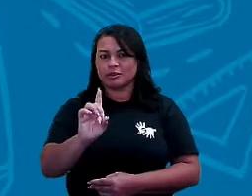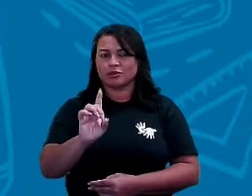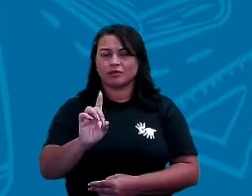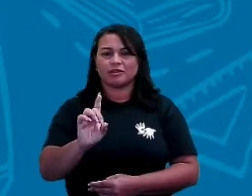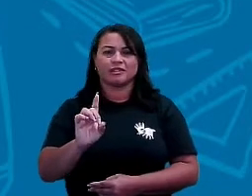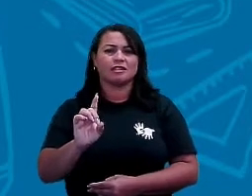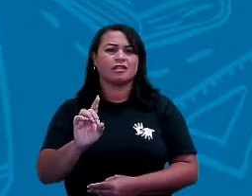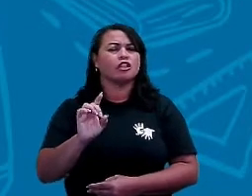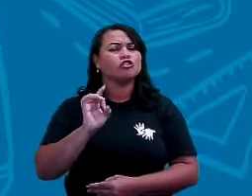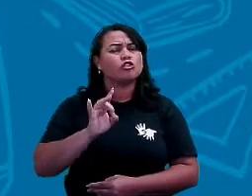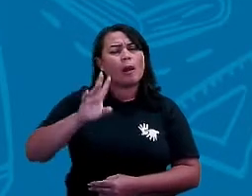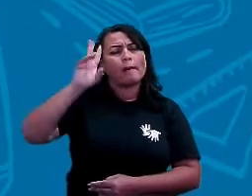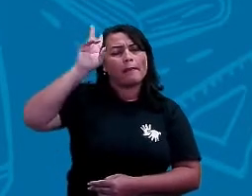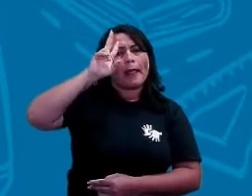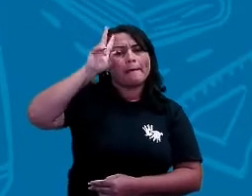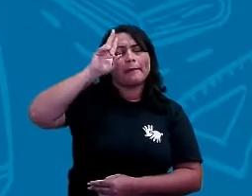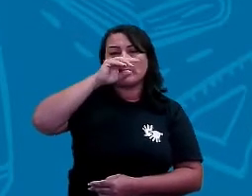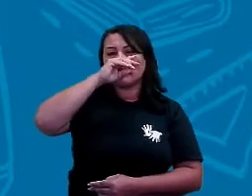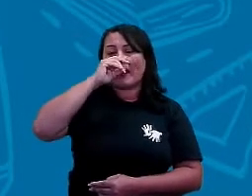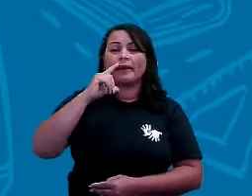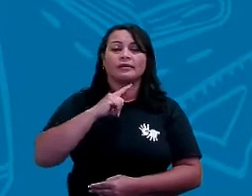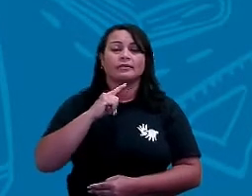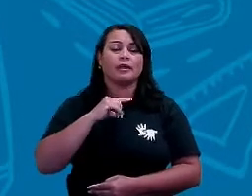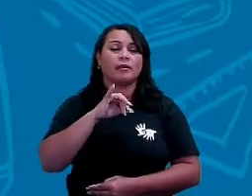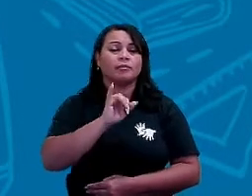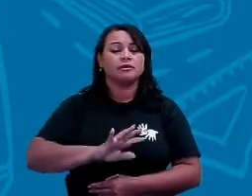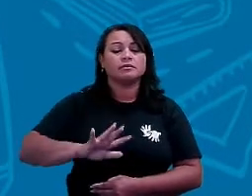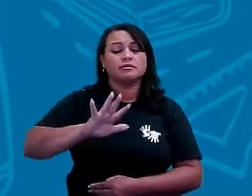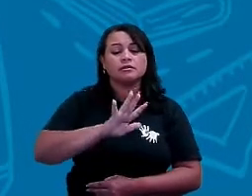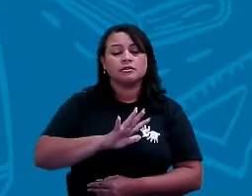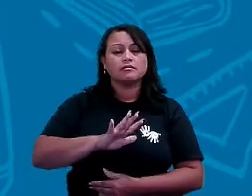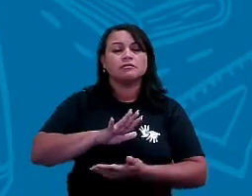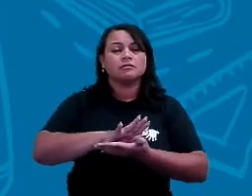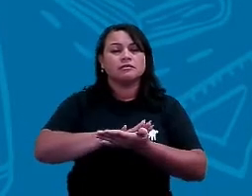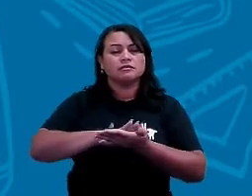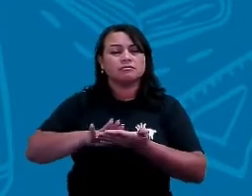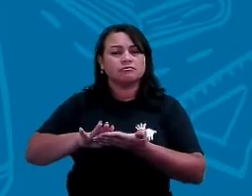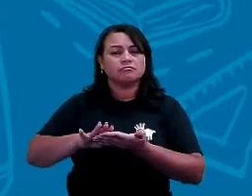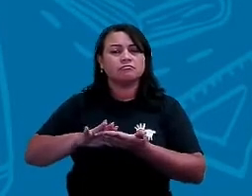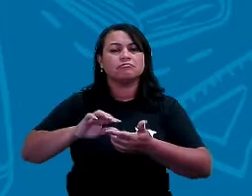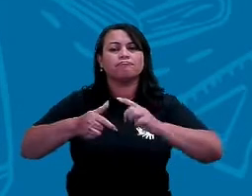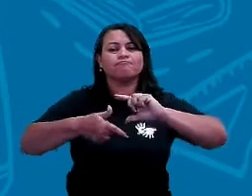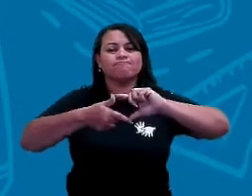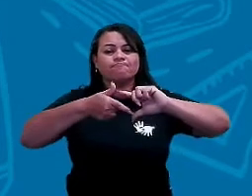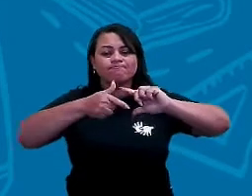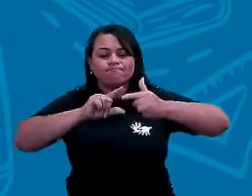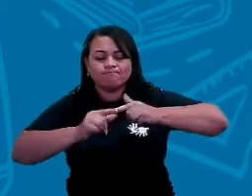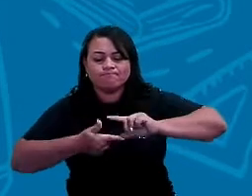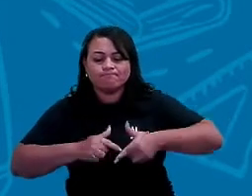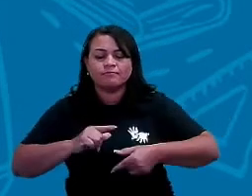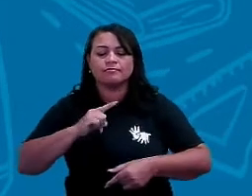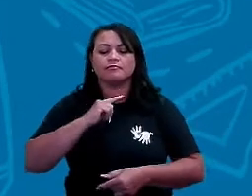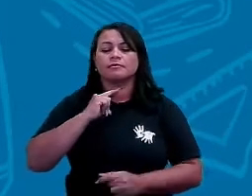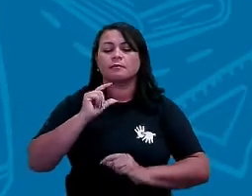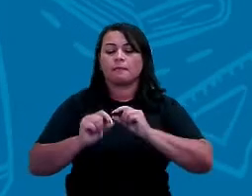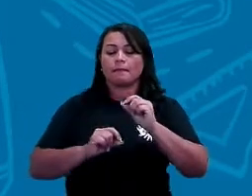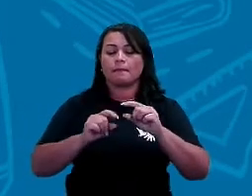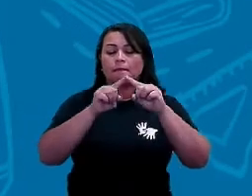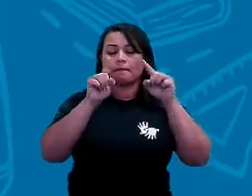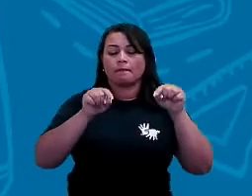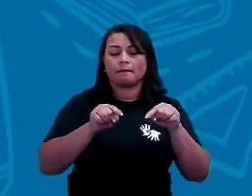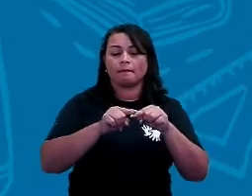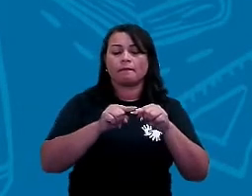para a gente relembrar um pouquinho, as formas básicas que nós conhecemos são essas, ó: retângulo, triângulo,